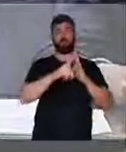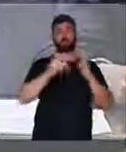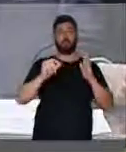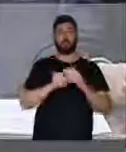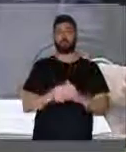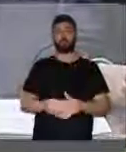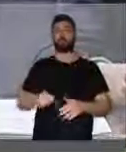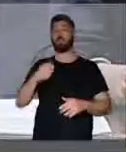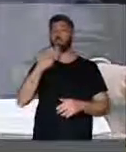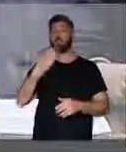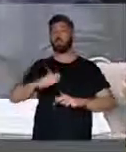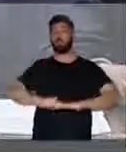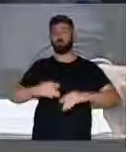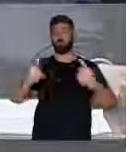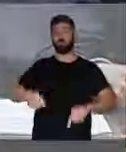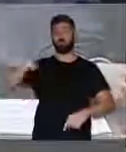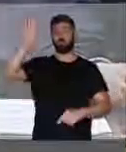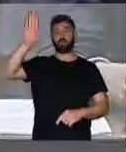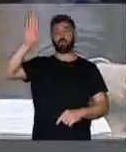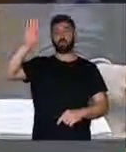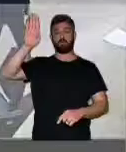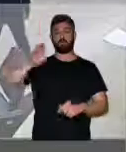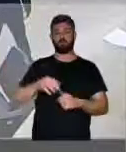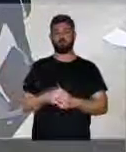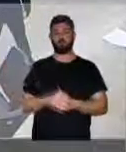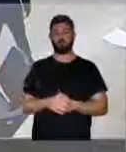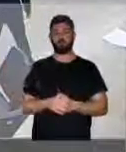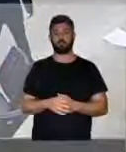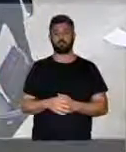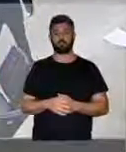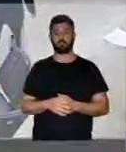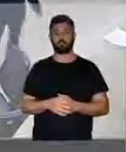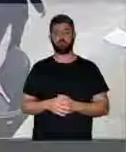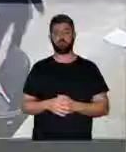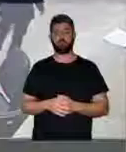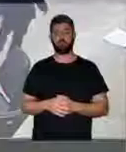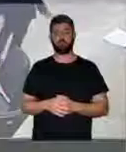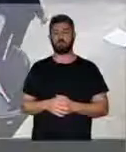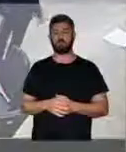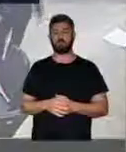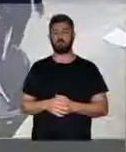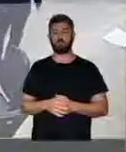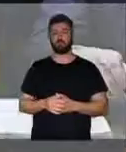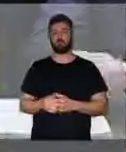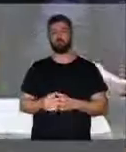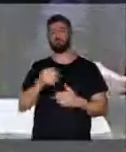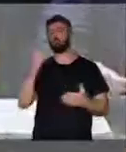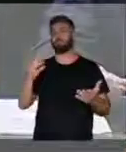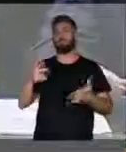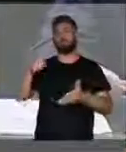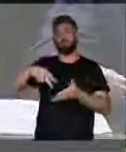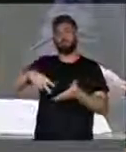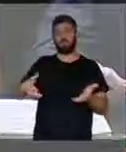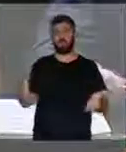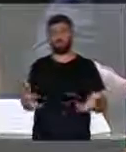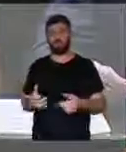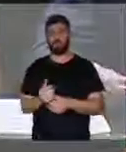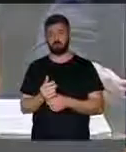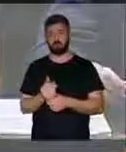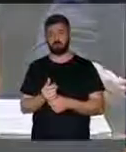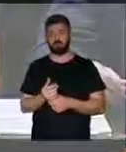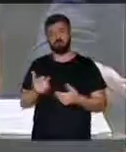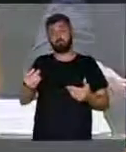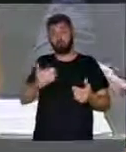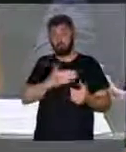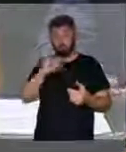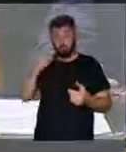Aqueles que forem pela aprovação permaneçam como se acham. Verificação, senhor presidente. Vou pedir verificação. Bom, mas deputado, se mas morrer defensor